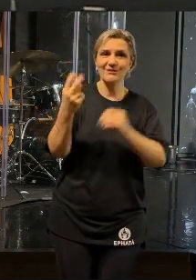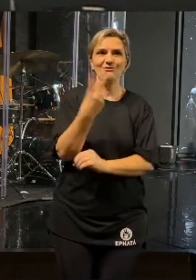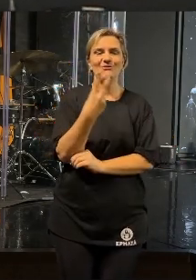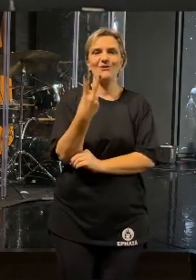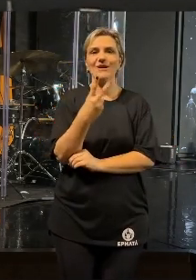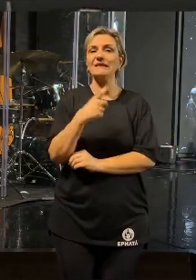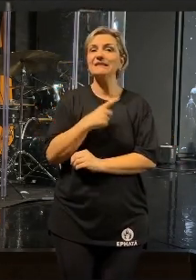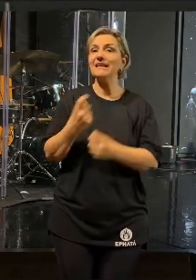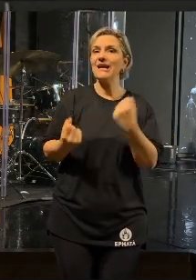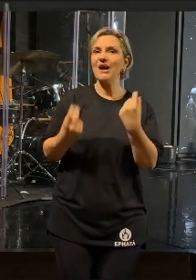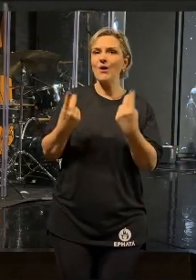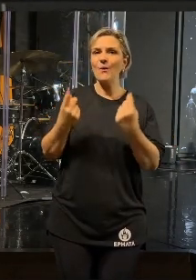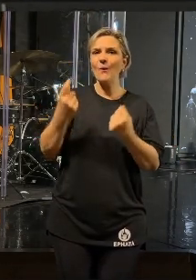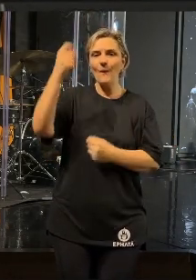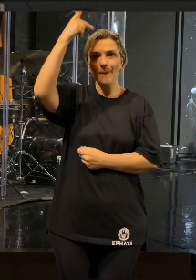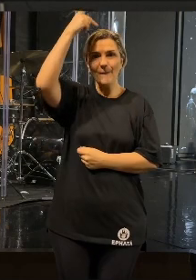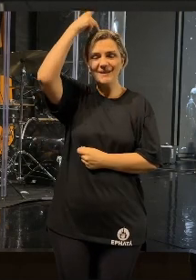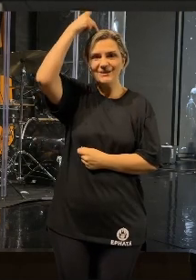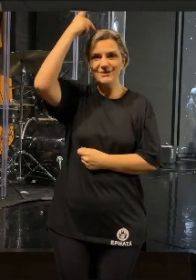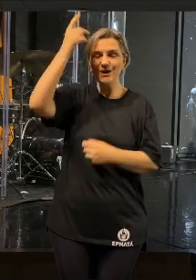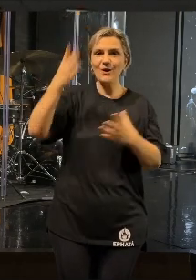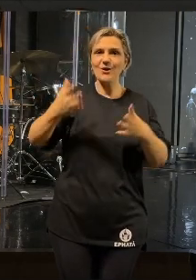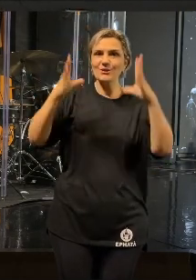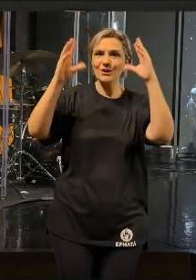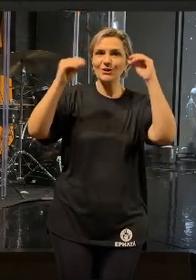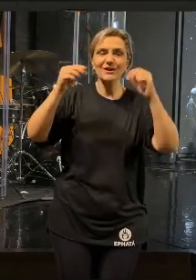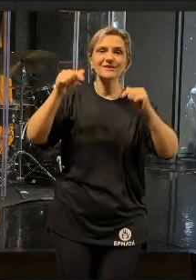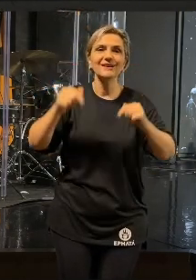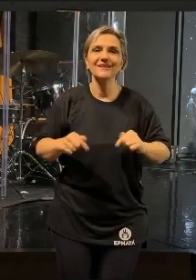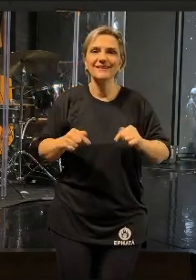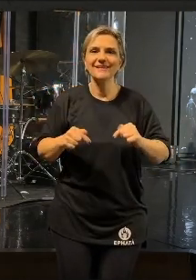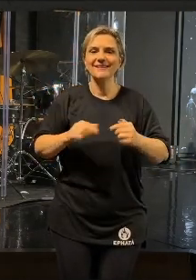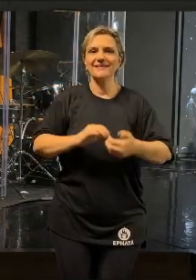2. Tem algum pentecostal essa noite aqui?